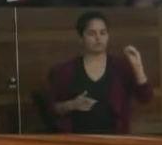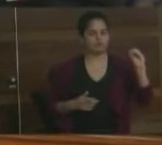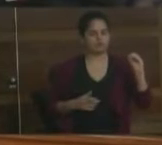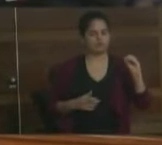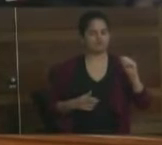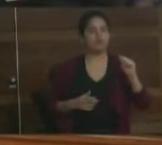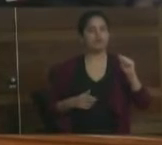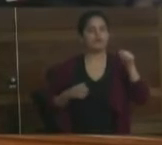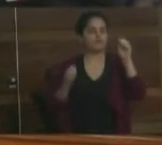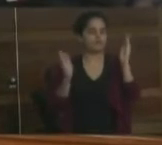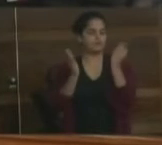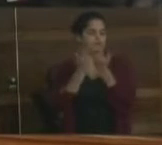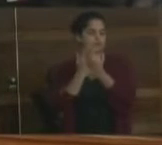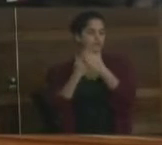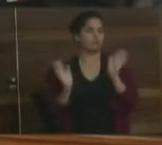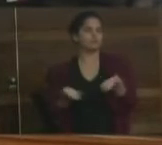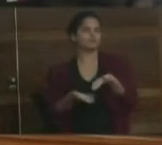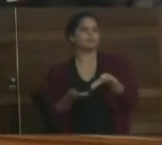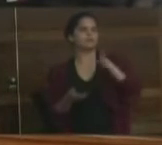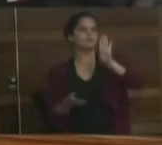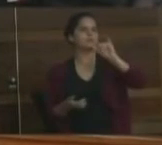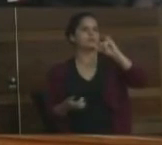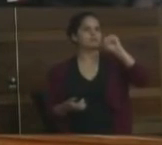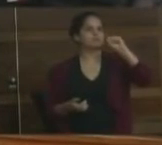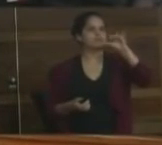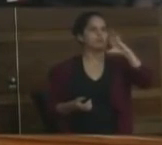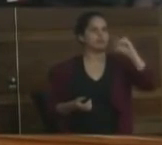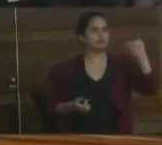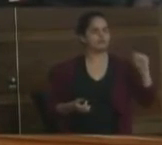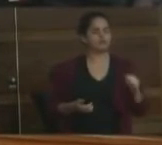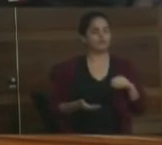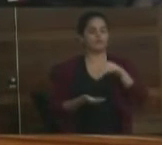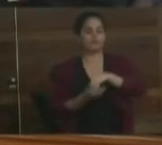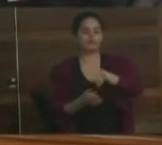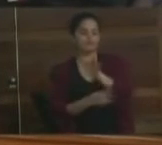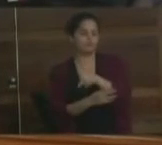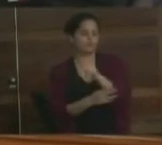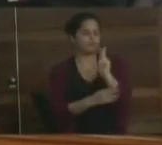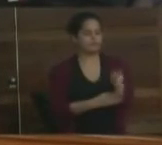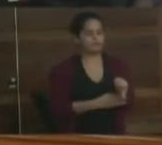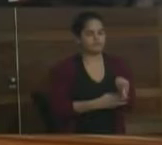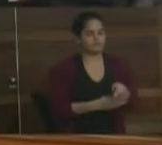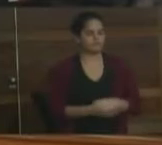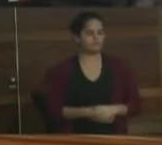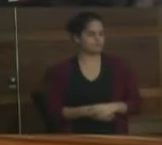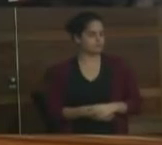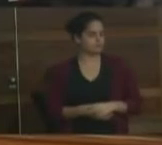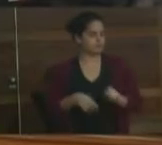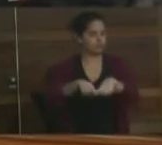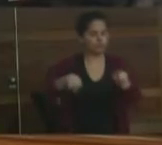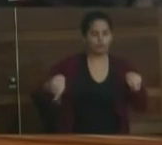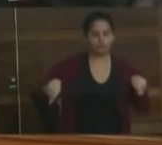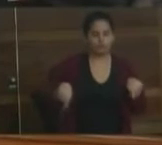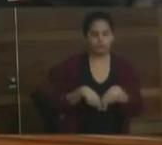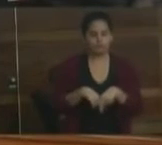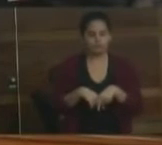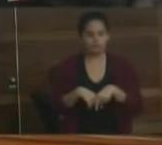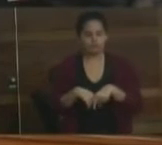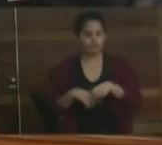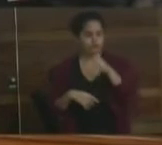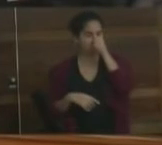fechada hoje na biscaia uma manifestação diante da falta de professores turmas compartilhados até classes